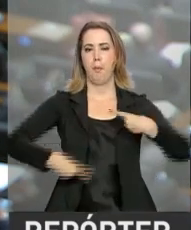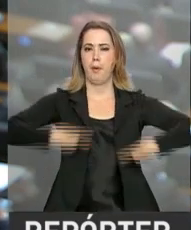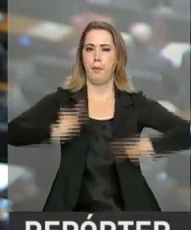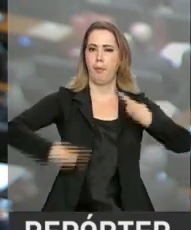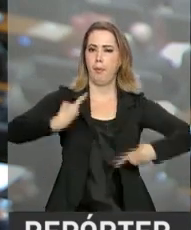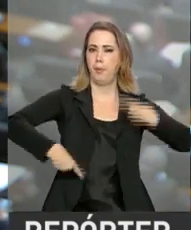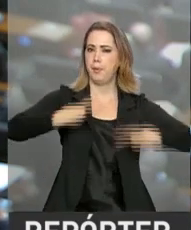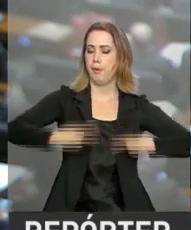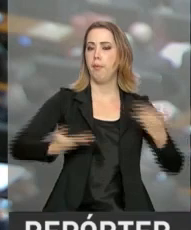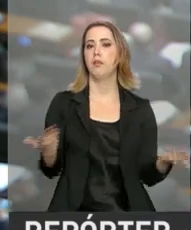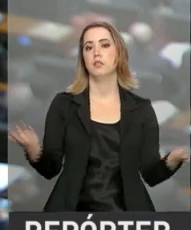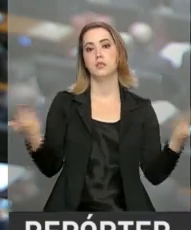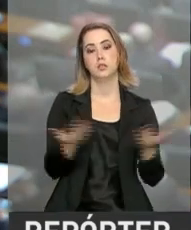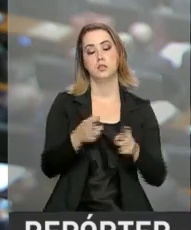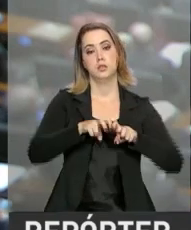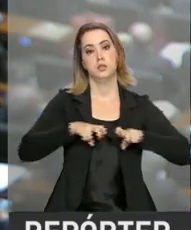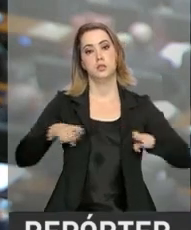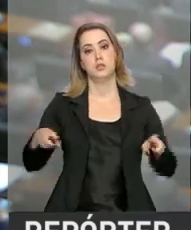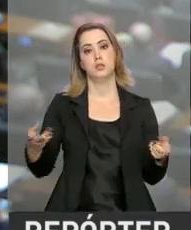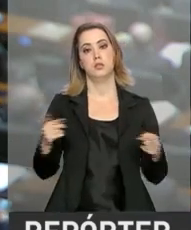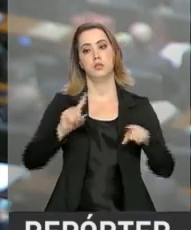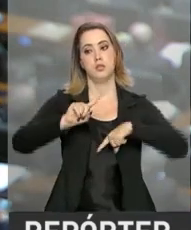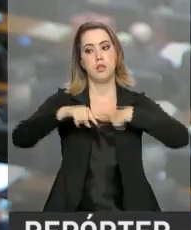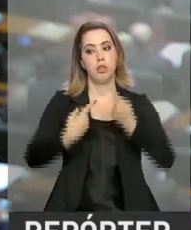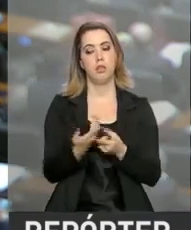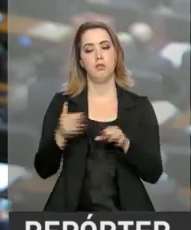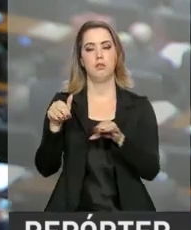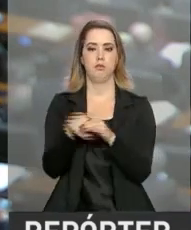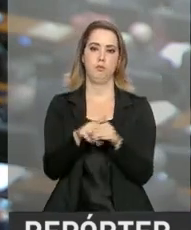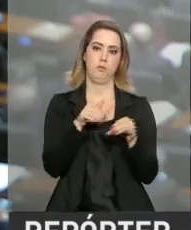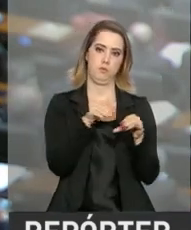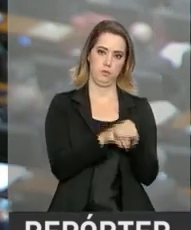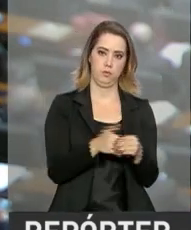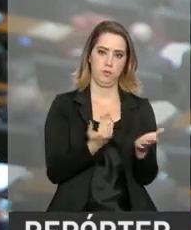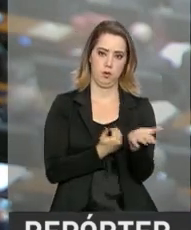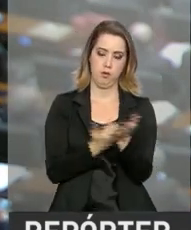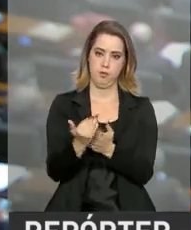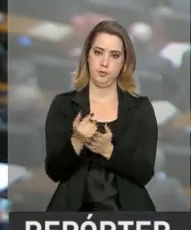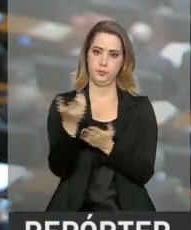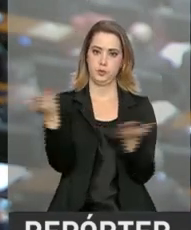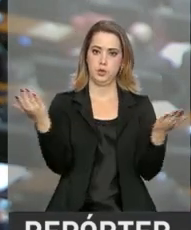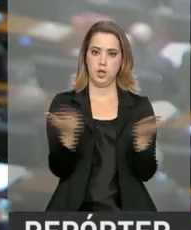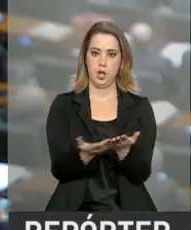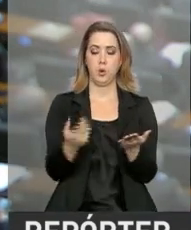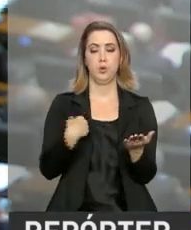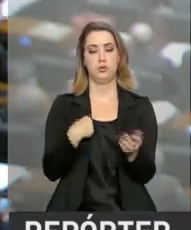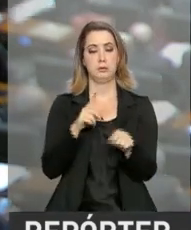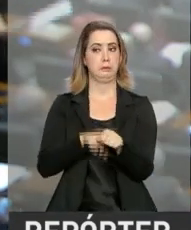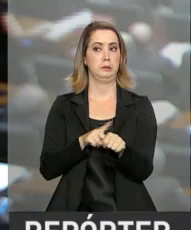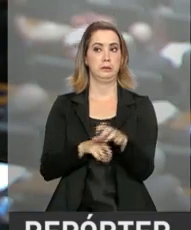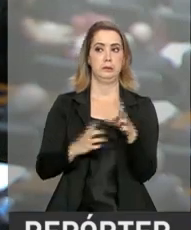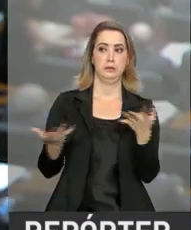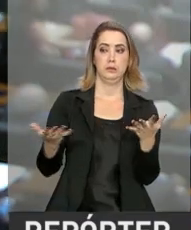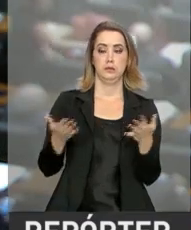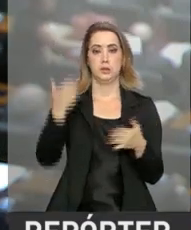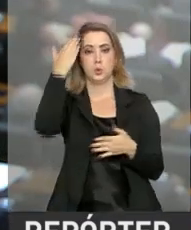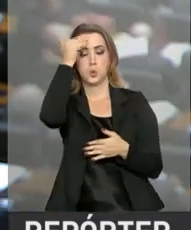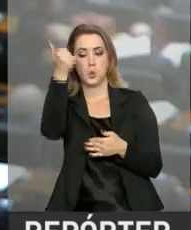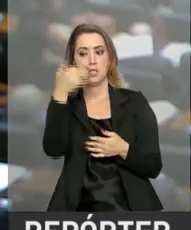proposta aqui no plenário Ulisses Guimarães e para a posterior votação. Então, neste momento, estamos nesse impasse. Se a sessão vai